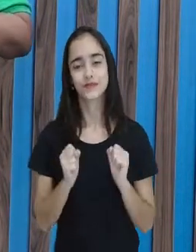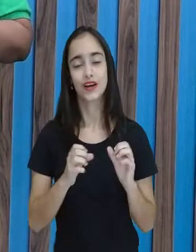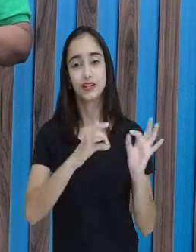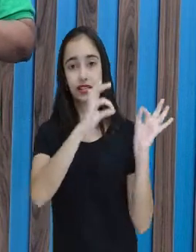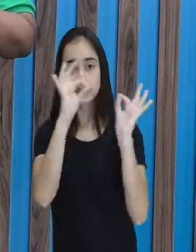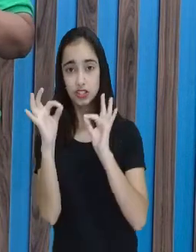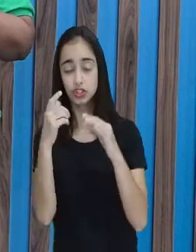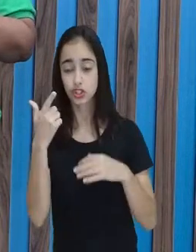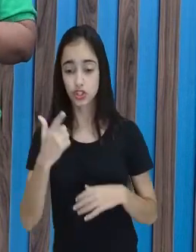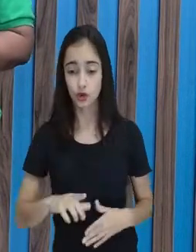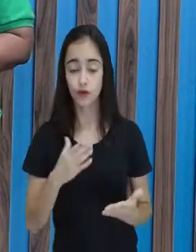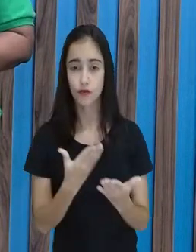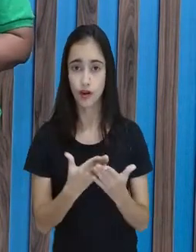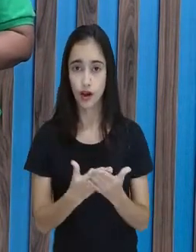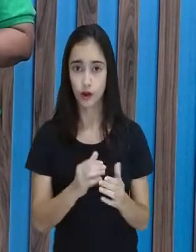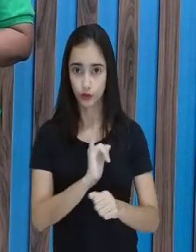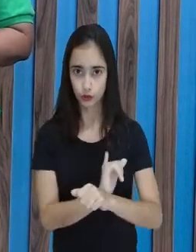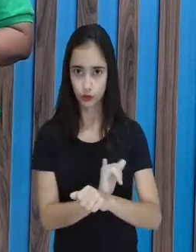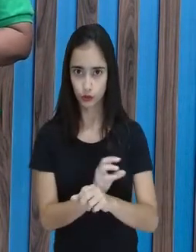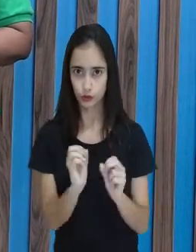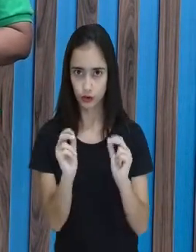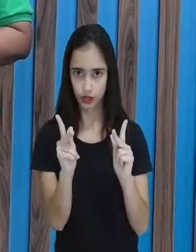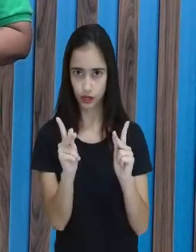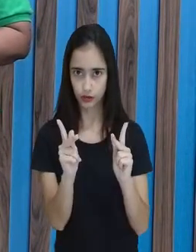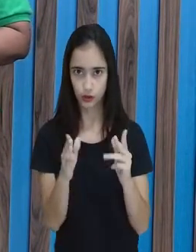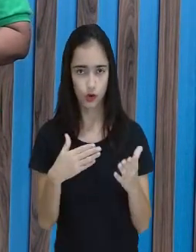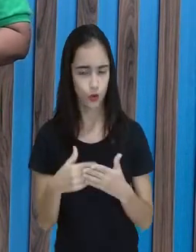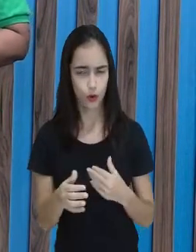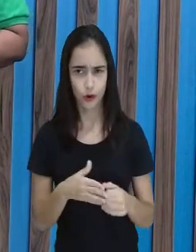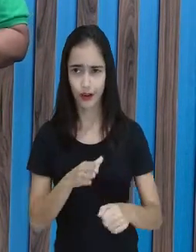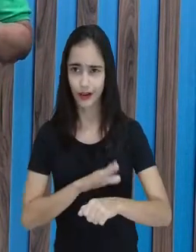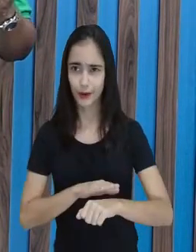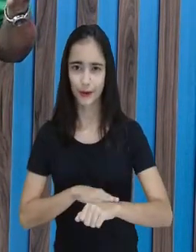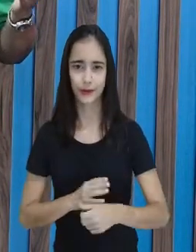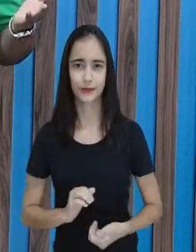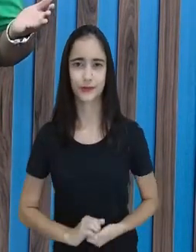a qualquer momento, quantas vezes quiser. Tudo bem?